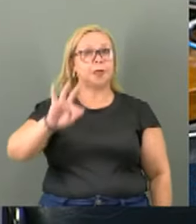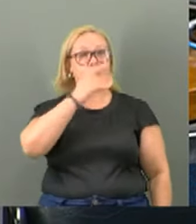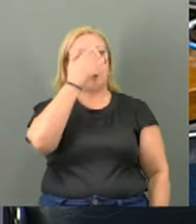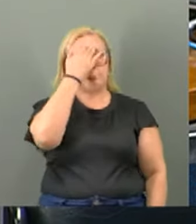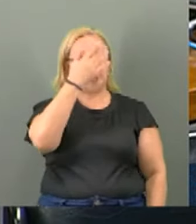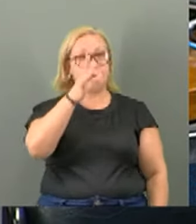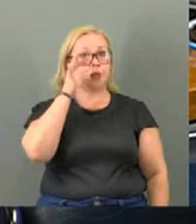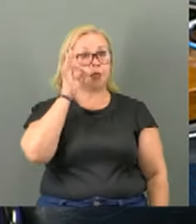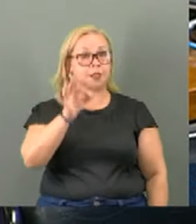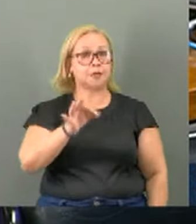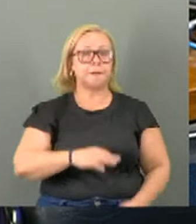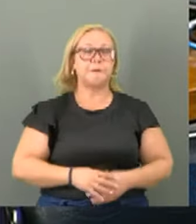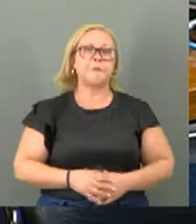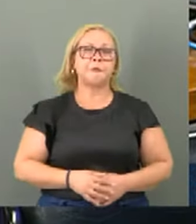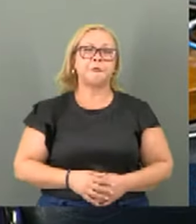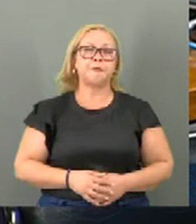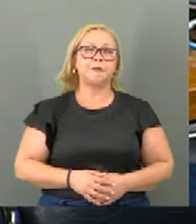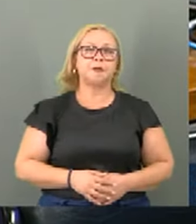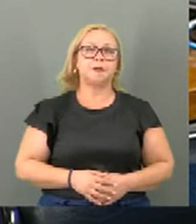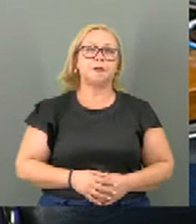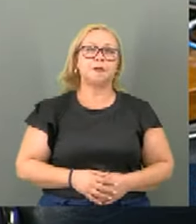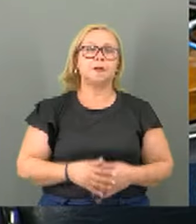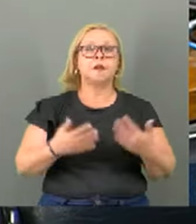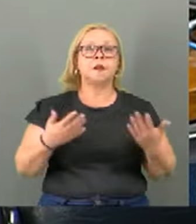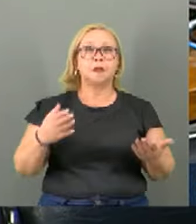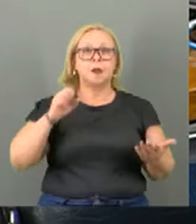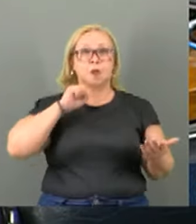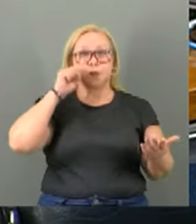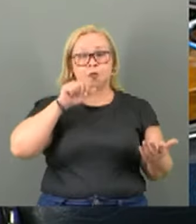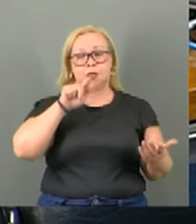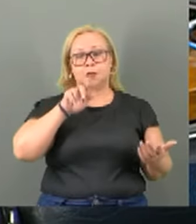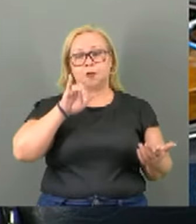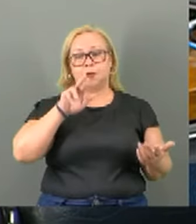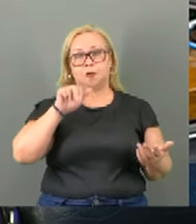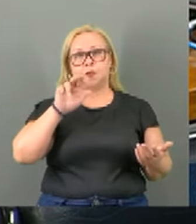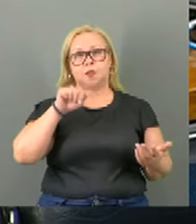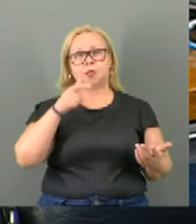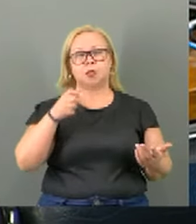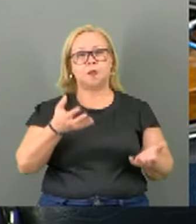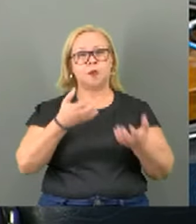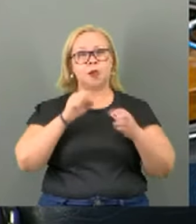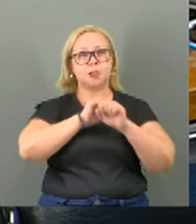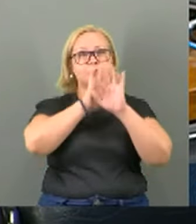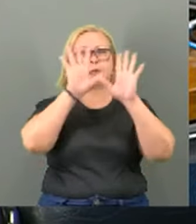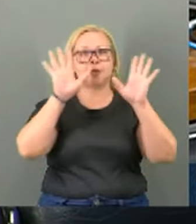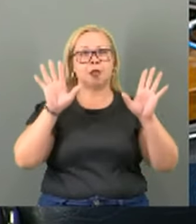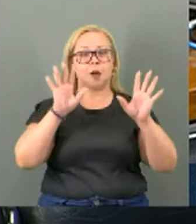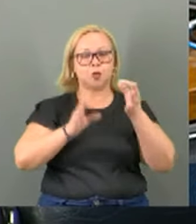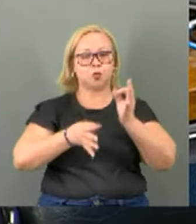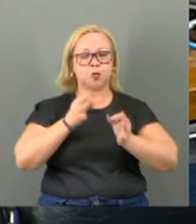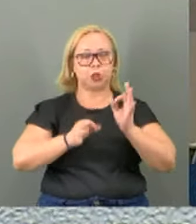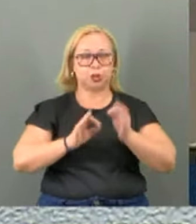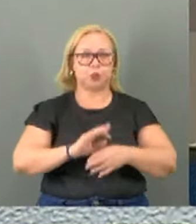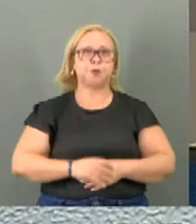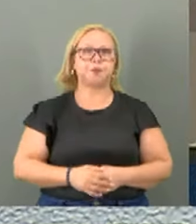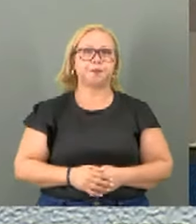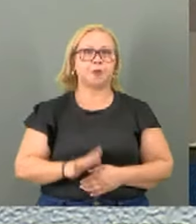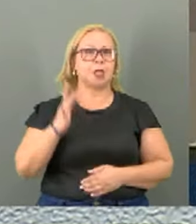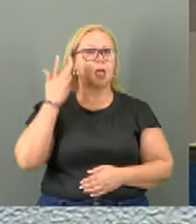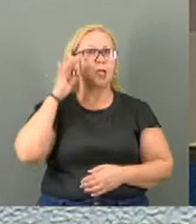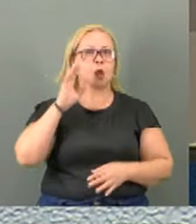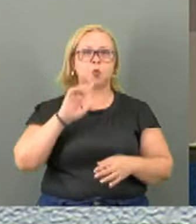senhor presidente. Tá, querido vice-presidente, senador Girão, só um esclarecimento aqui, jurídico. Eu não sou